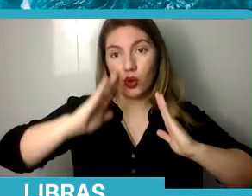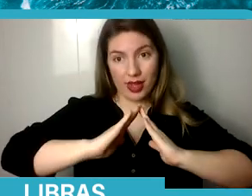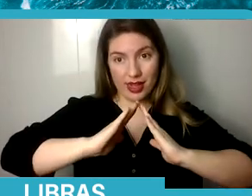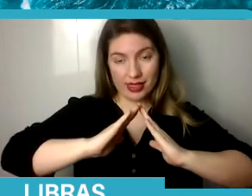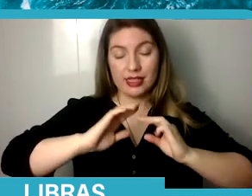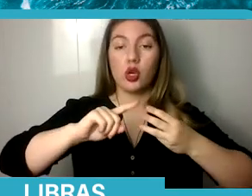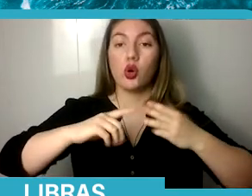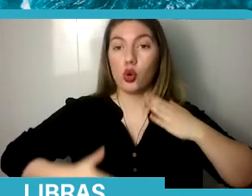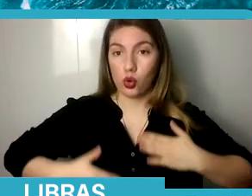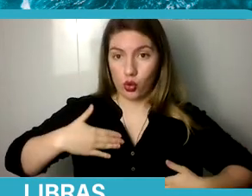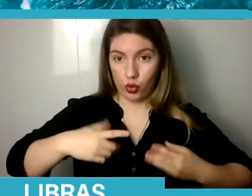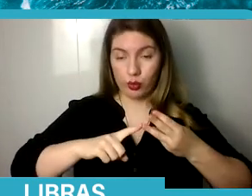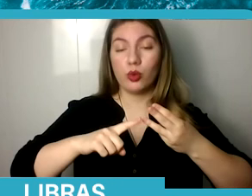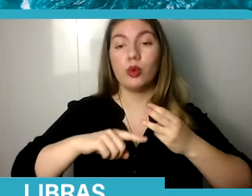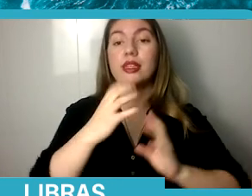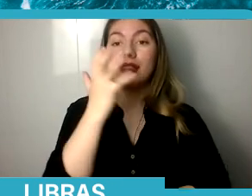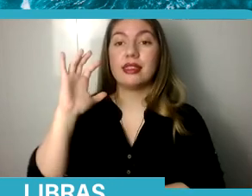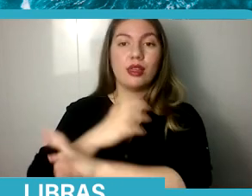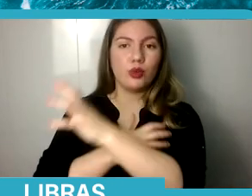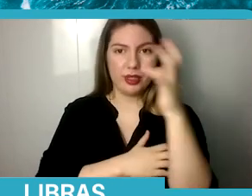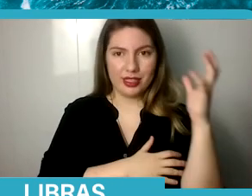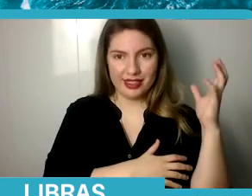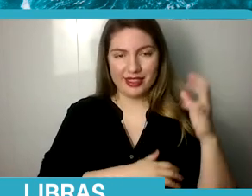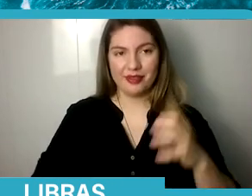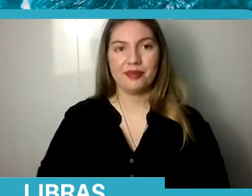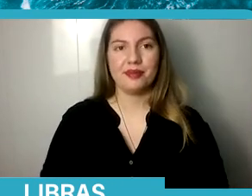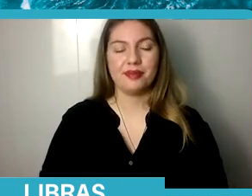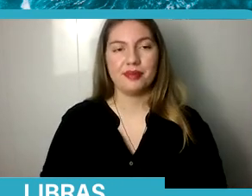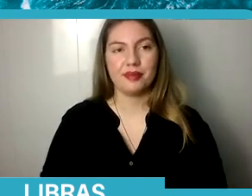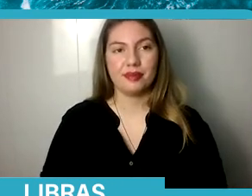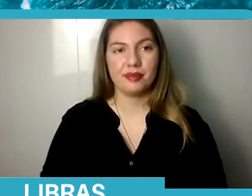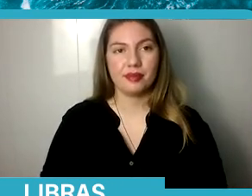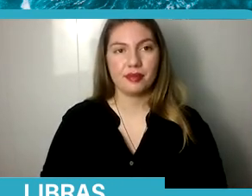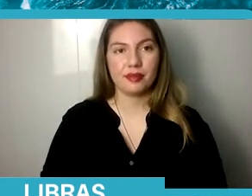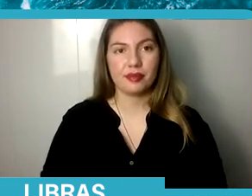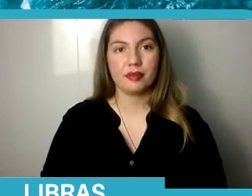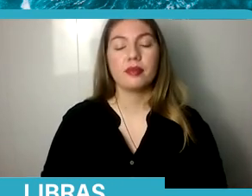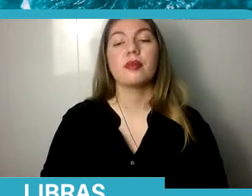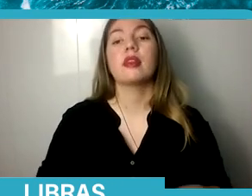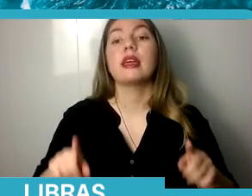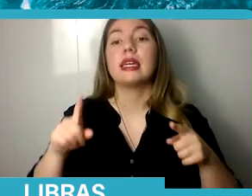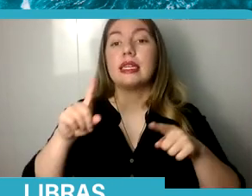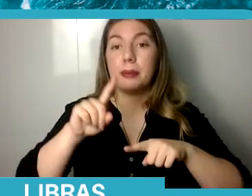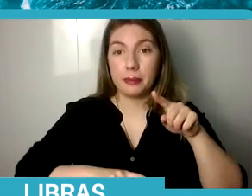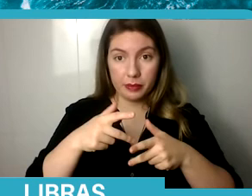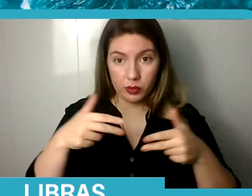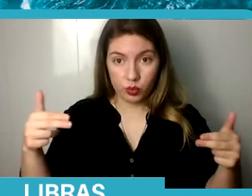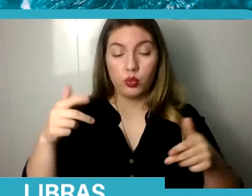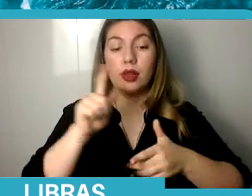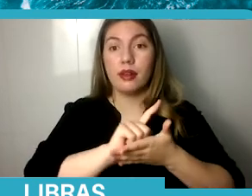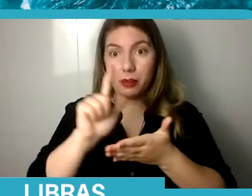natureza que nossa maior casa pode passar e a gente tem que ter essa linha de limpeza